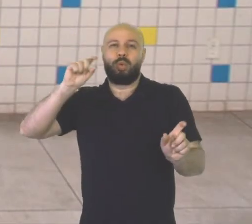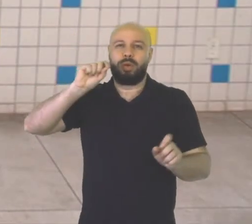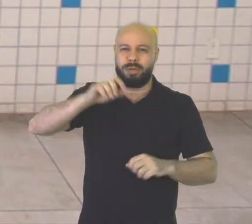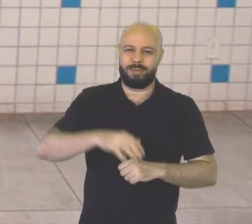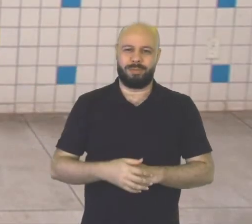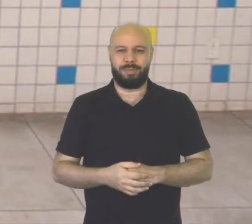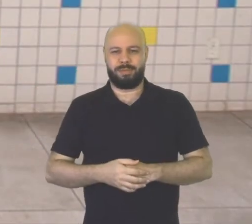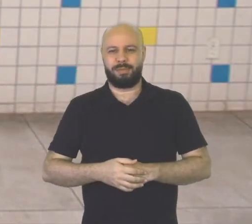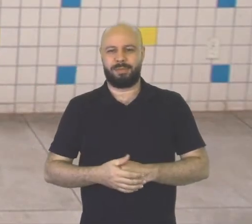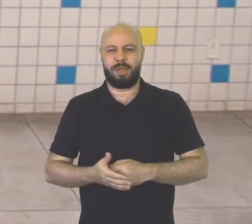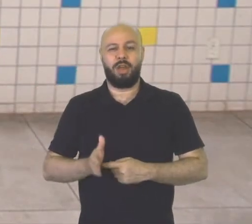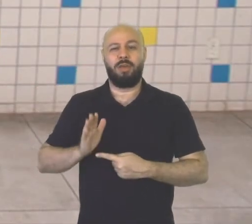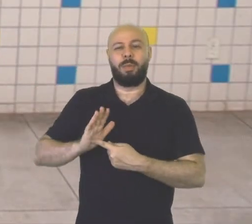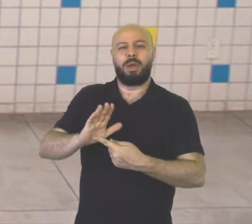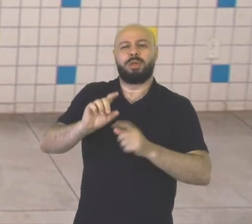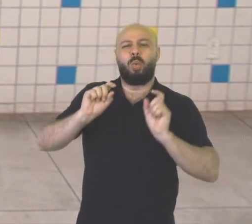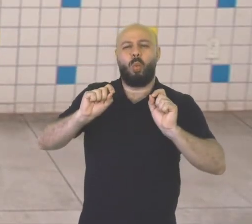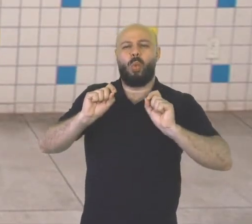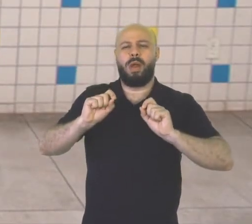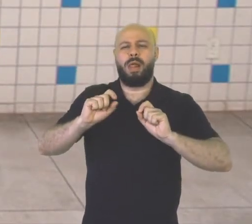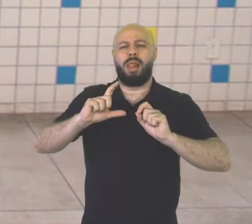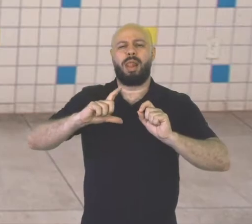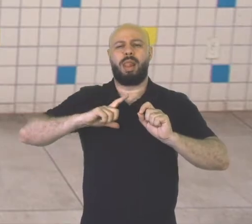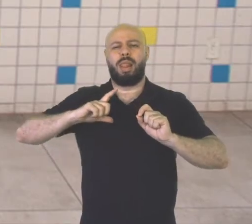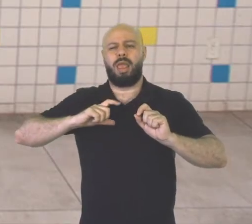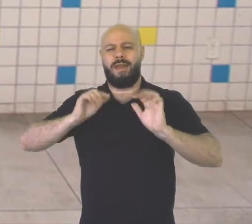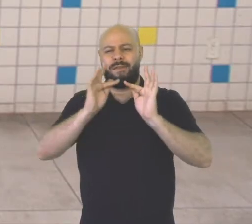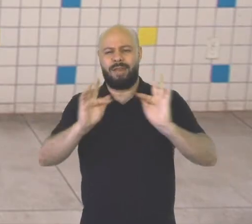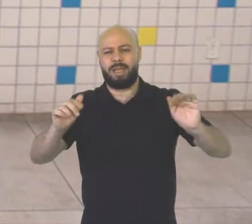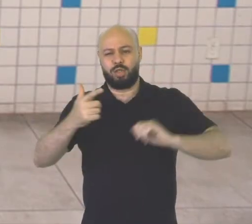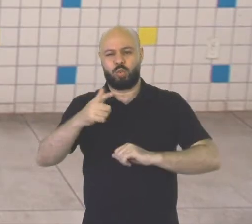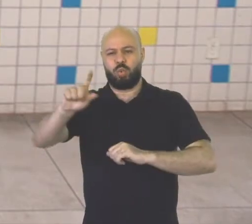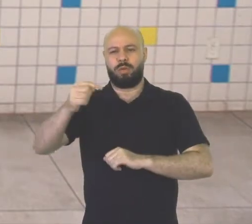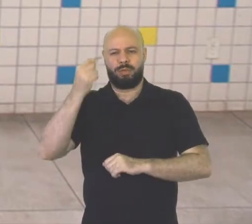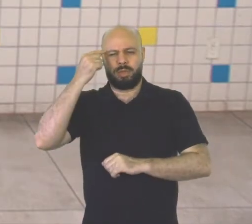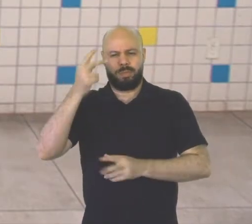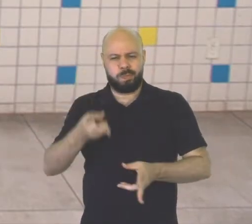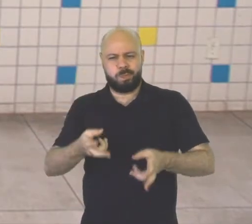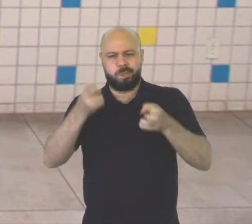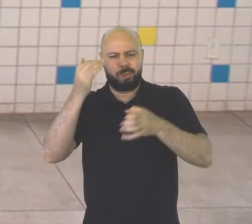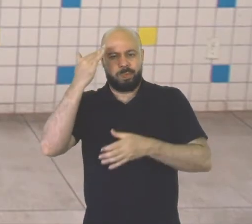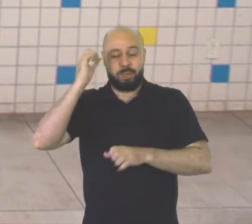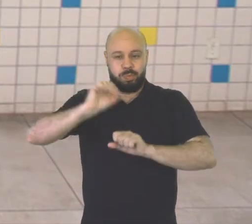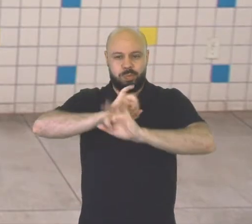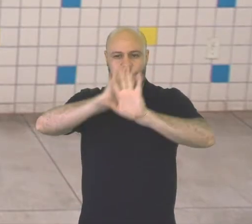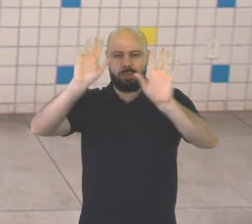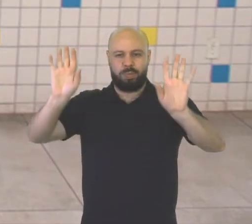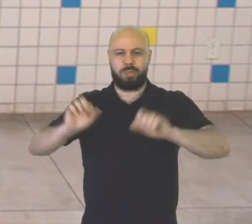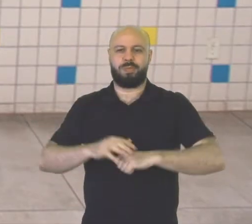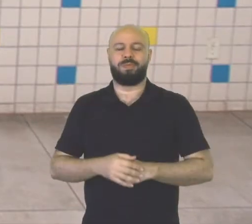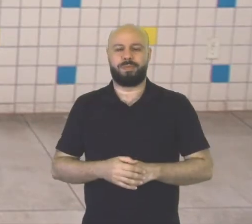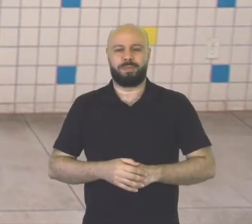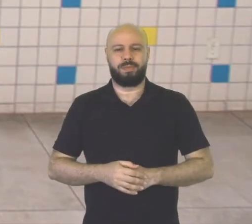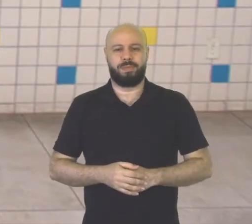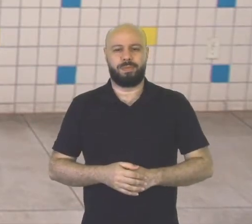tela mais uma frase para ilustrar, tá certo? Para ilustrar aí a